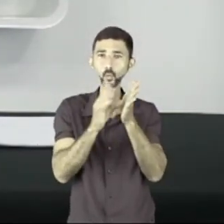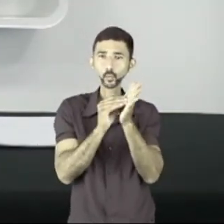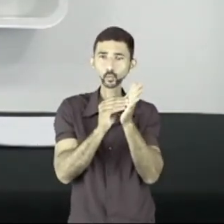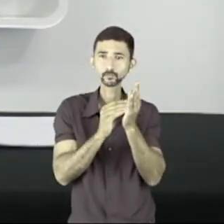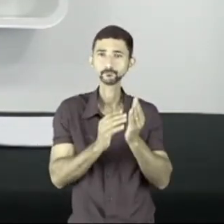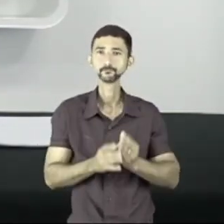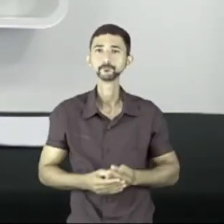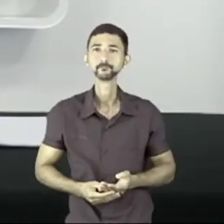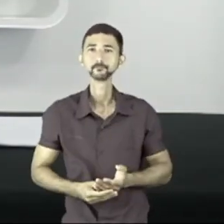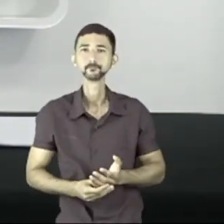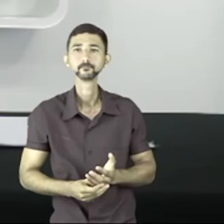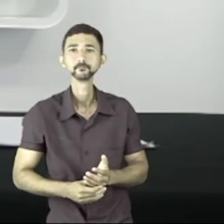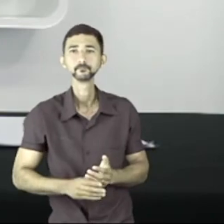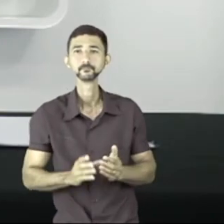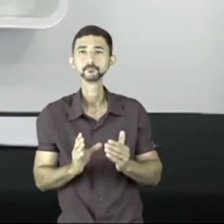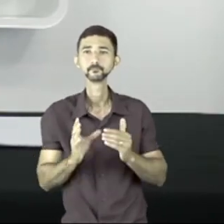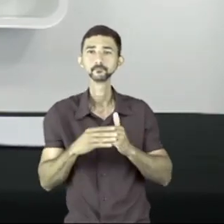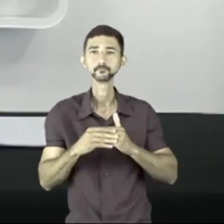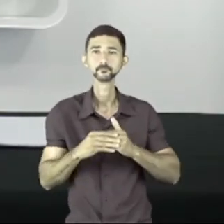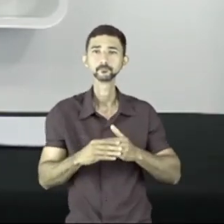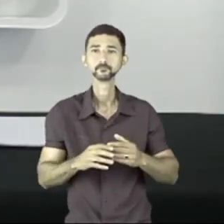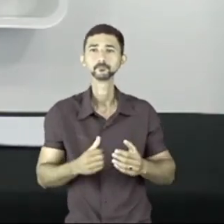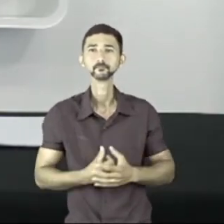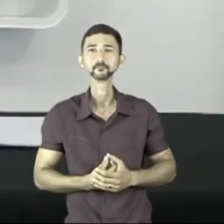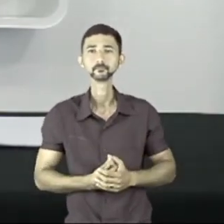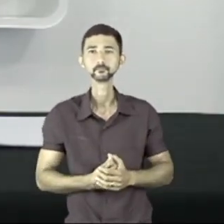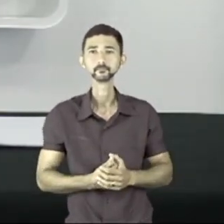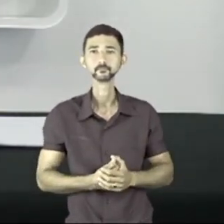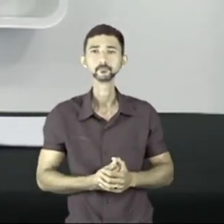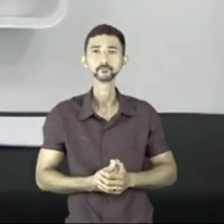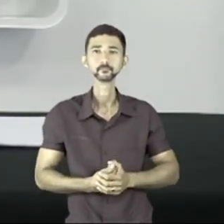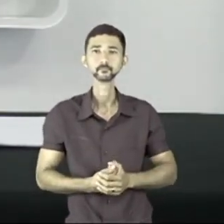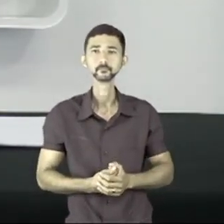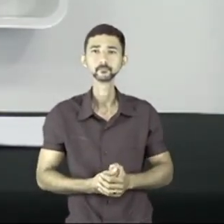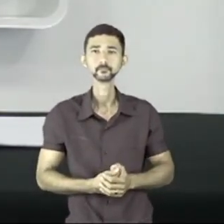parte. E vai fechar.